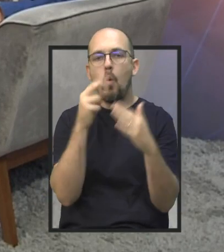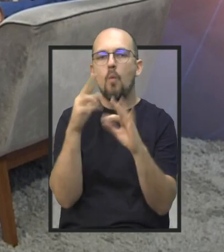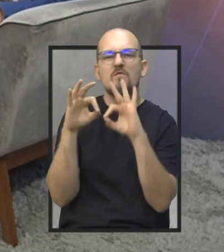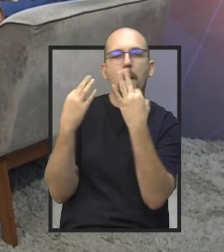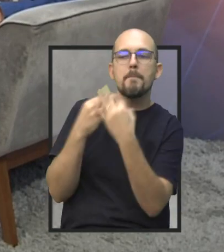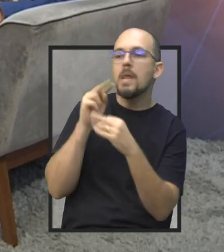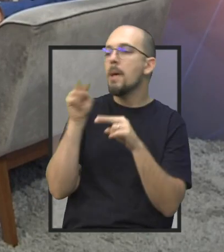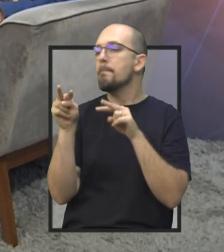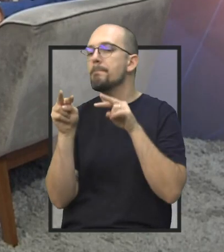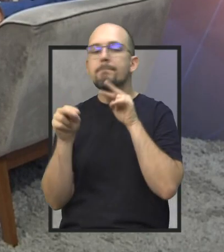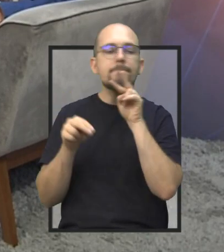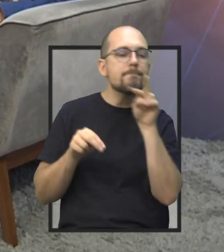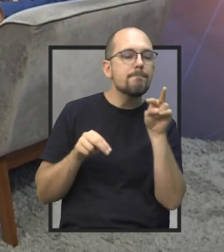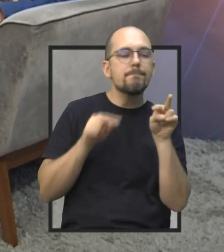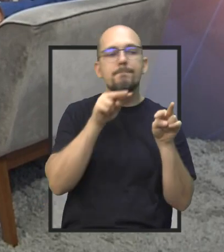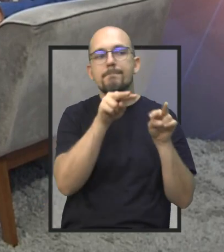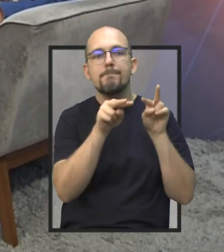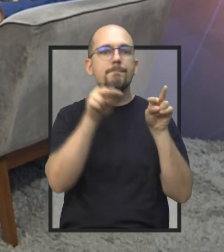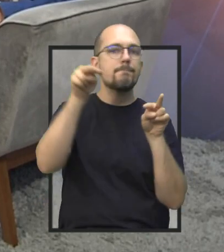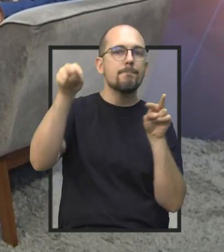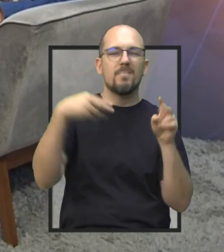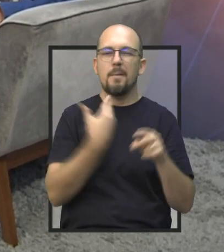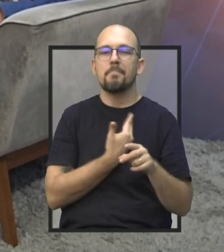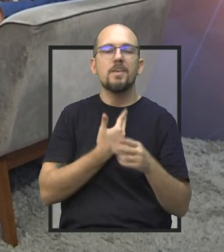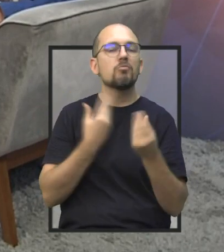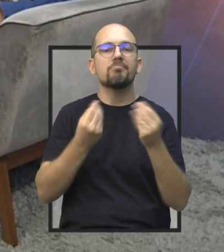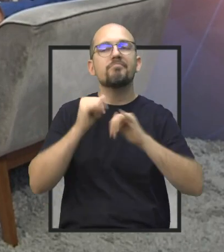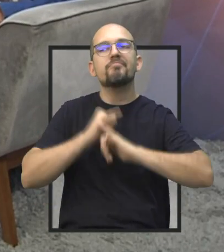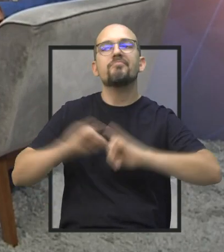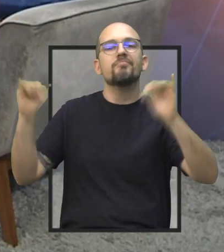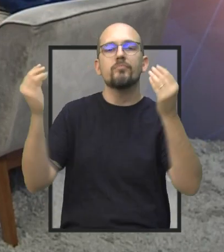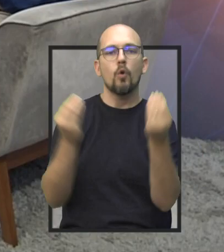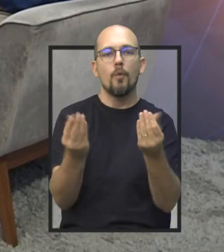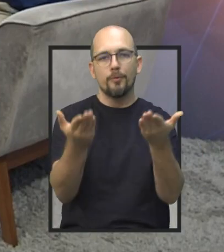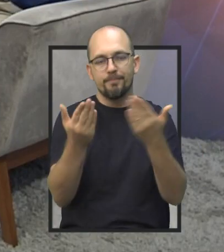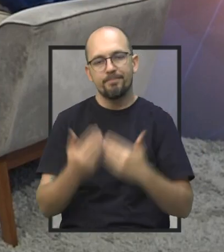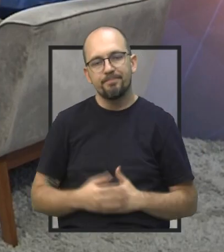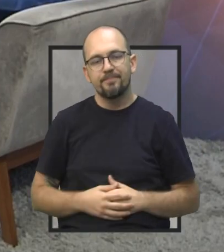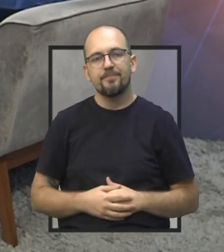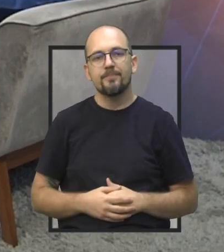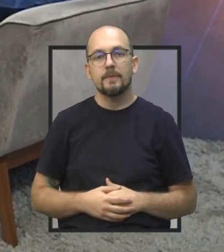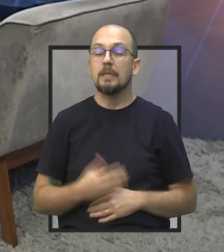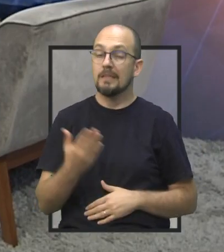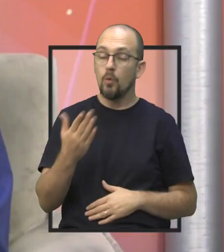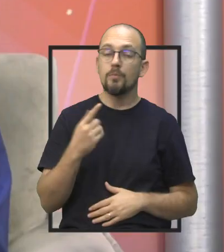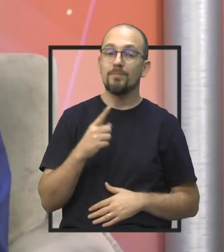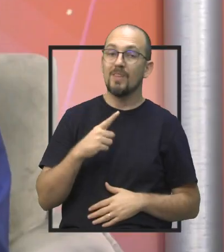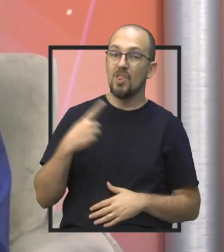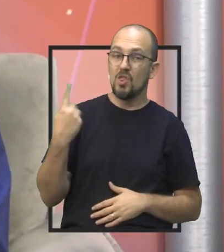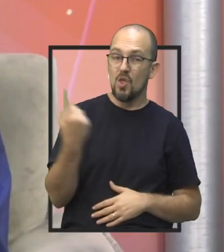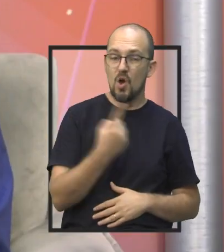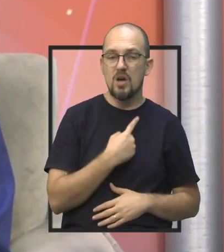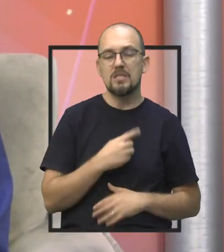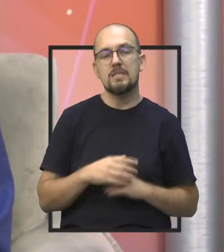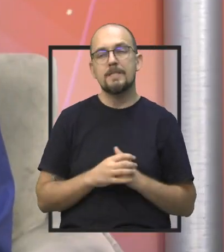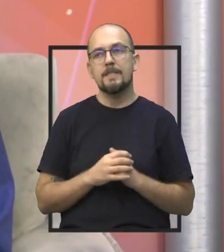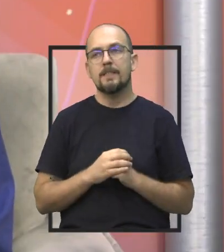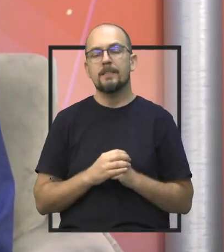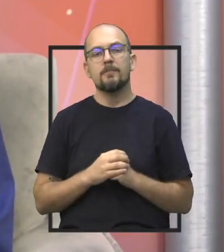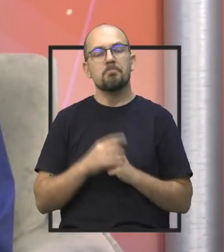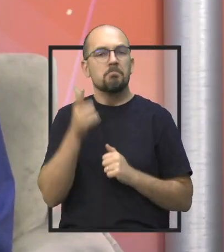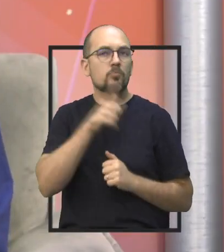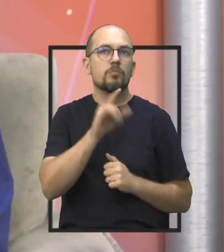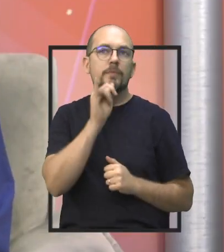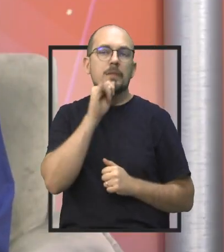familiares e também aos amigos, divulgar essas informações? O que a gente consegue de forma do dia a